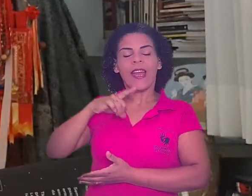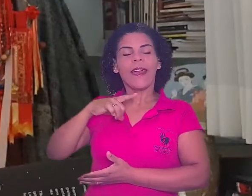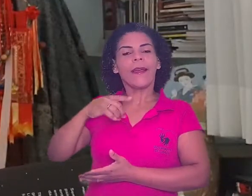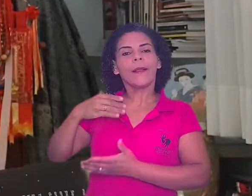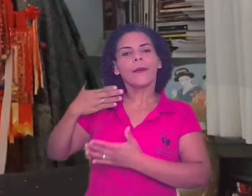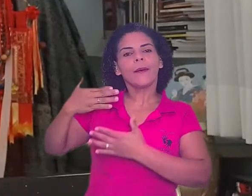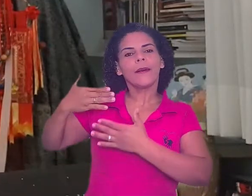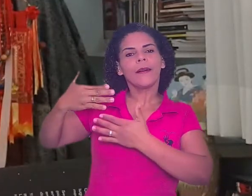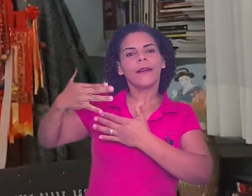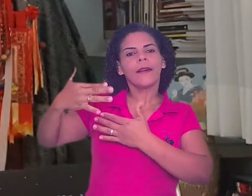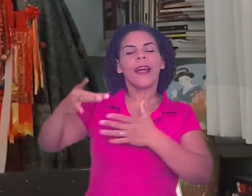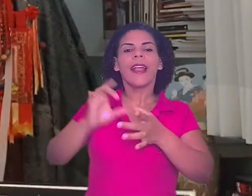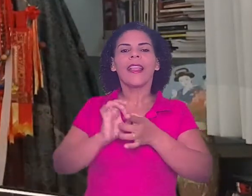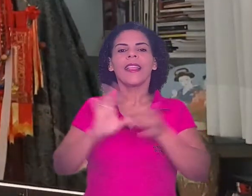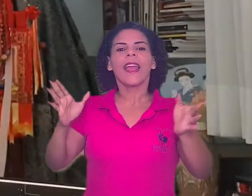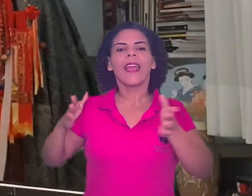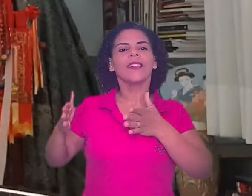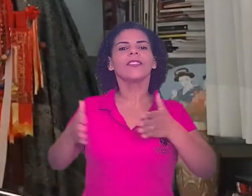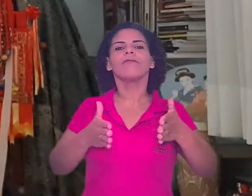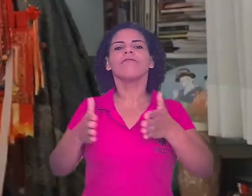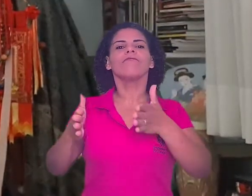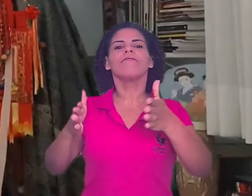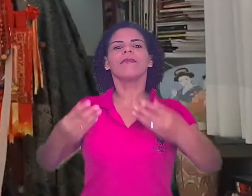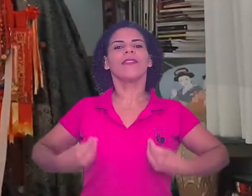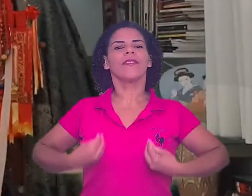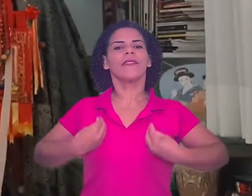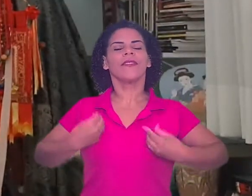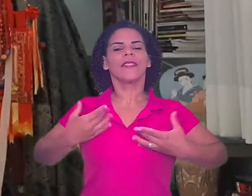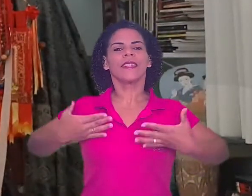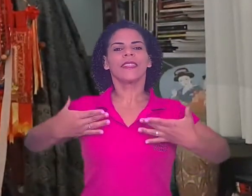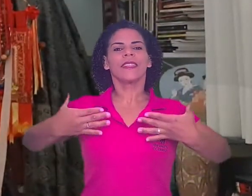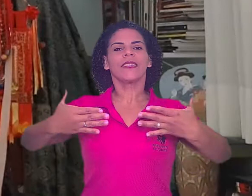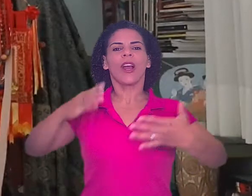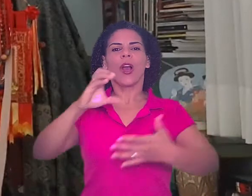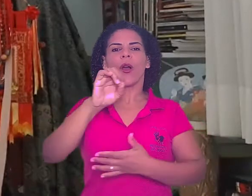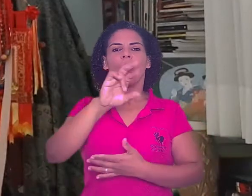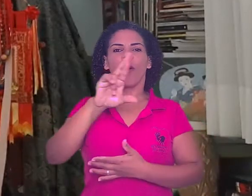deixa levar, né, pelas correntes,